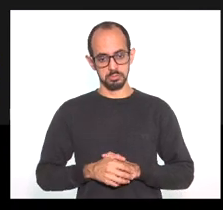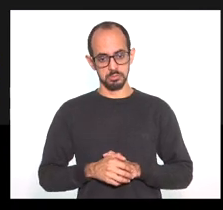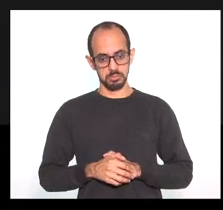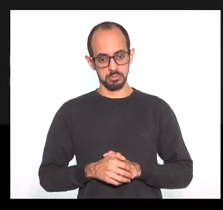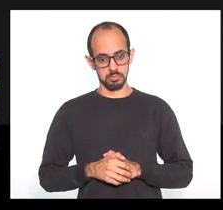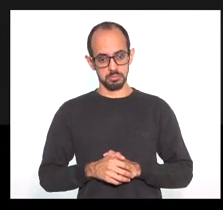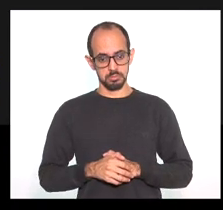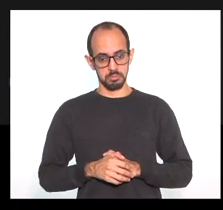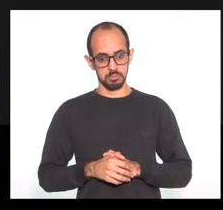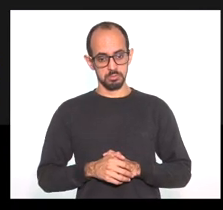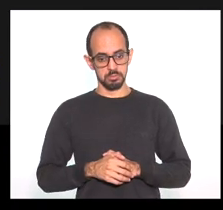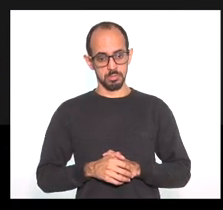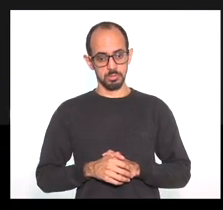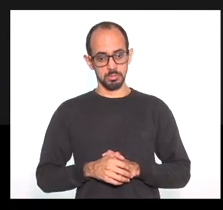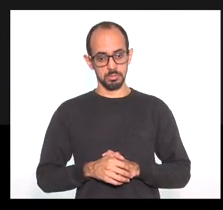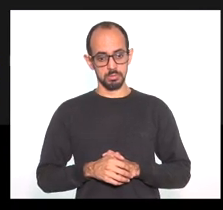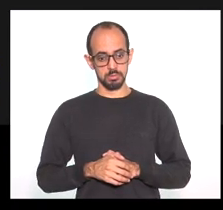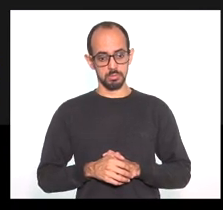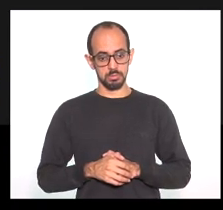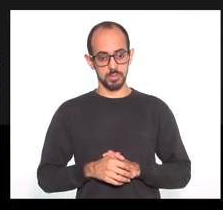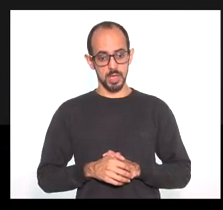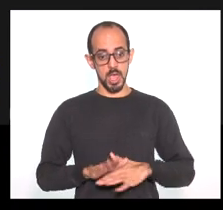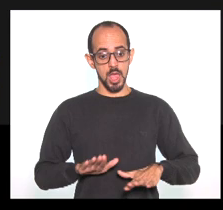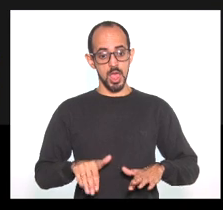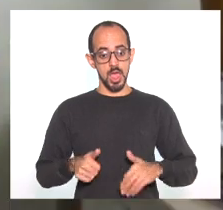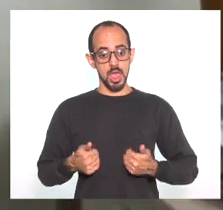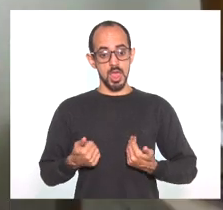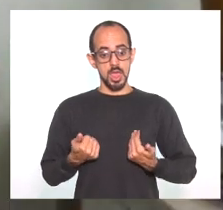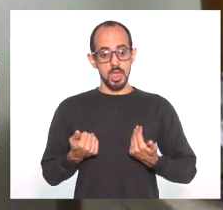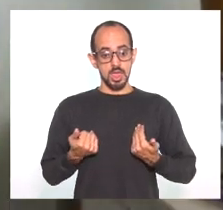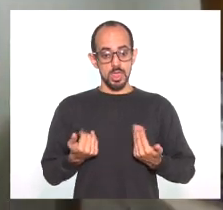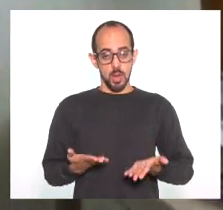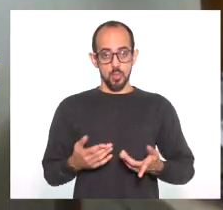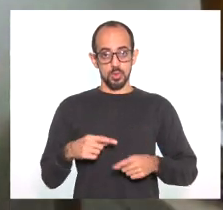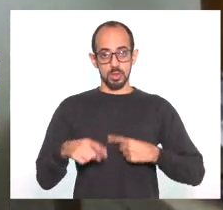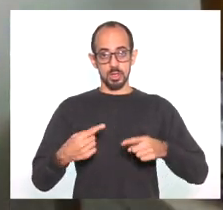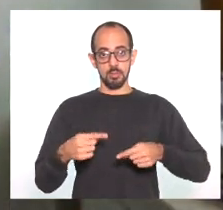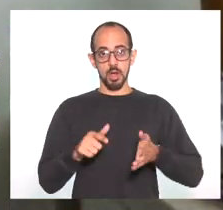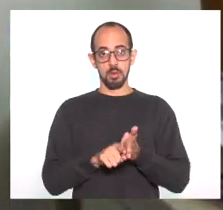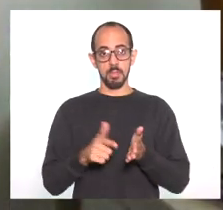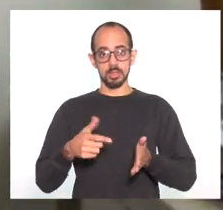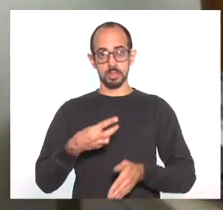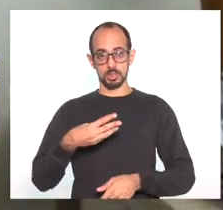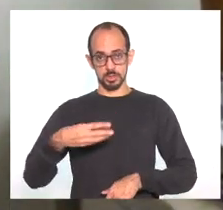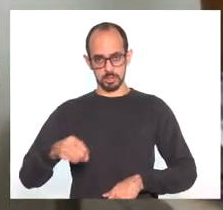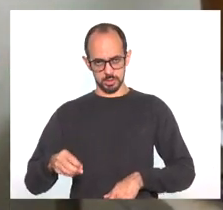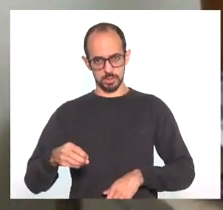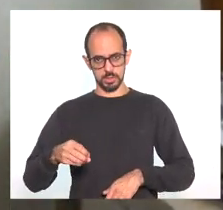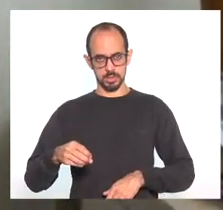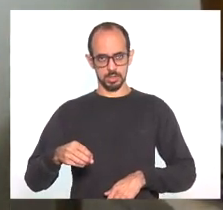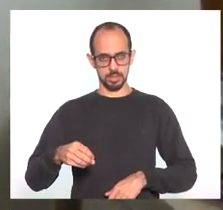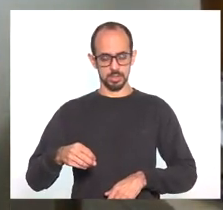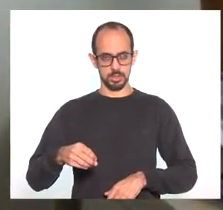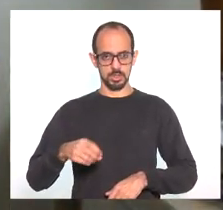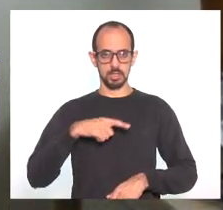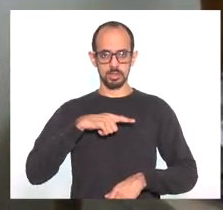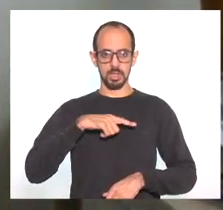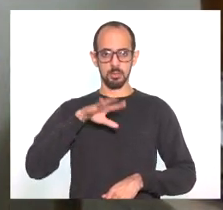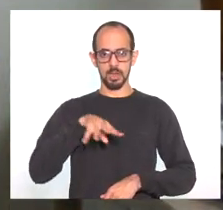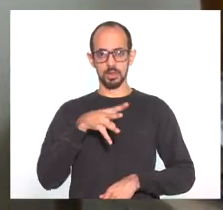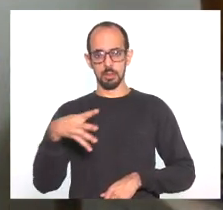entendido. Vamos em frente. Então, a partir da folha 30, eu faço aqui uma